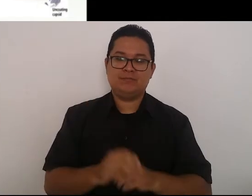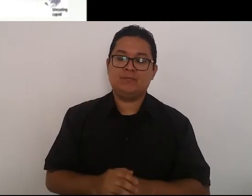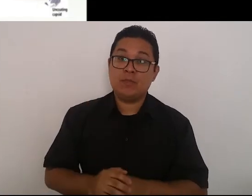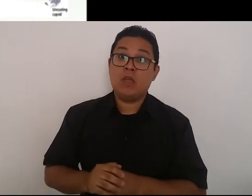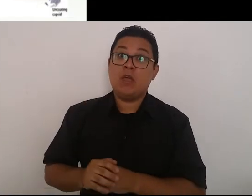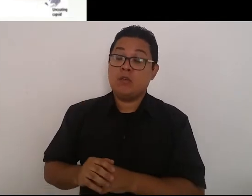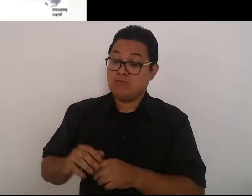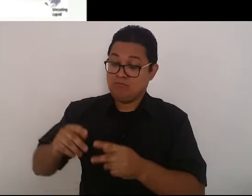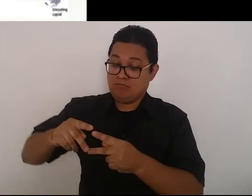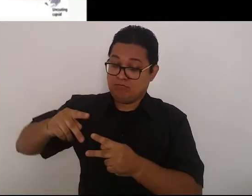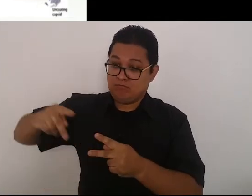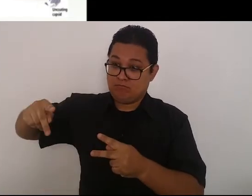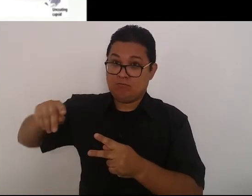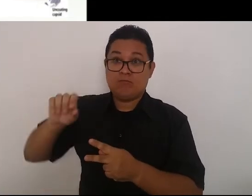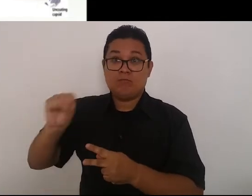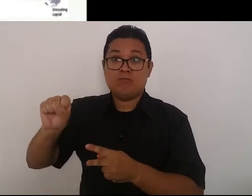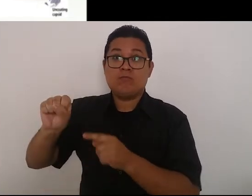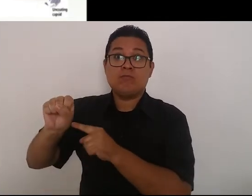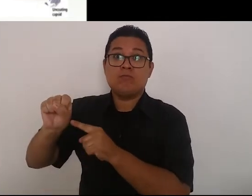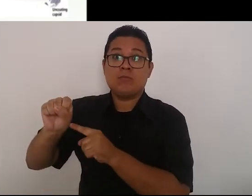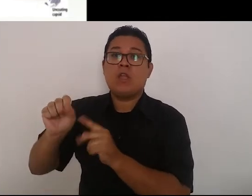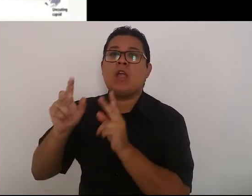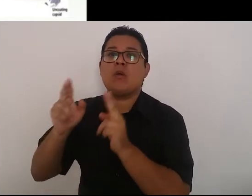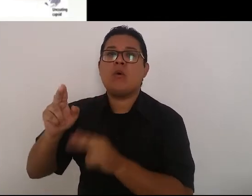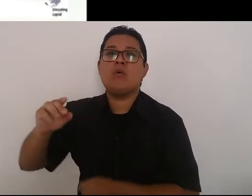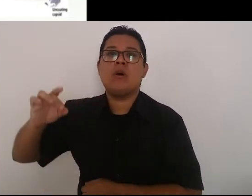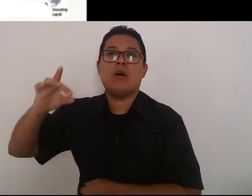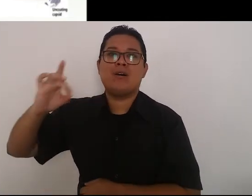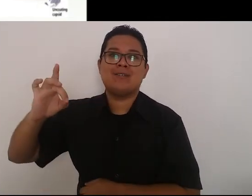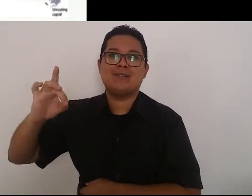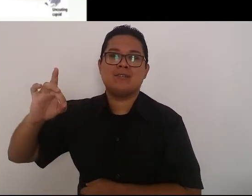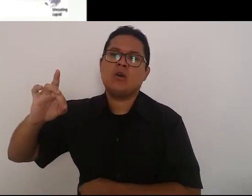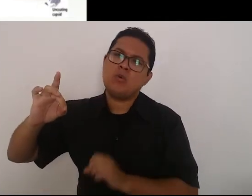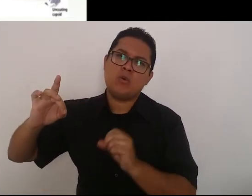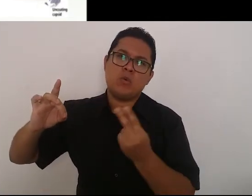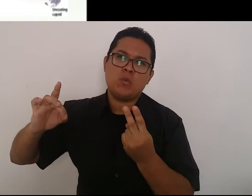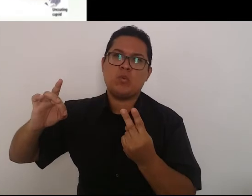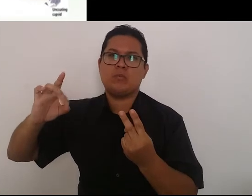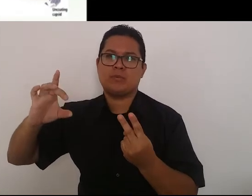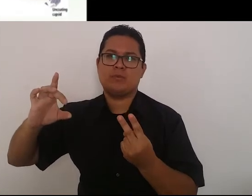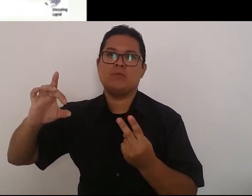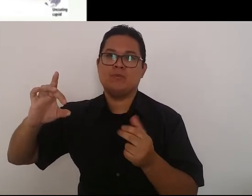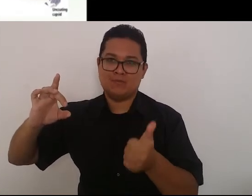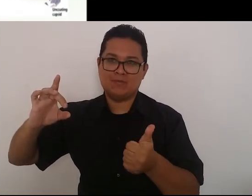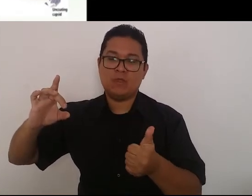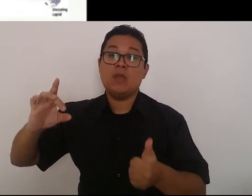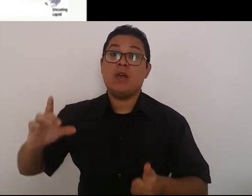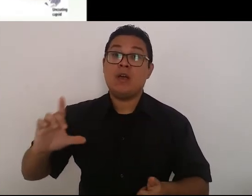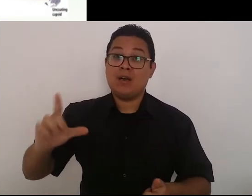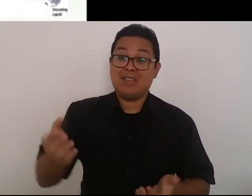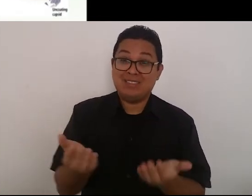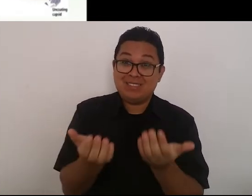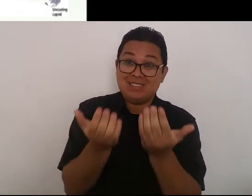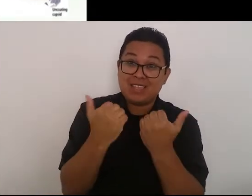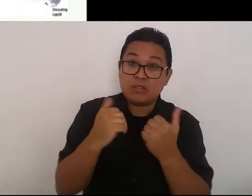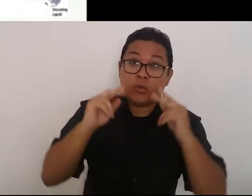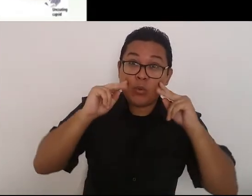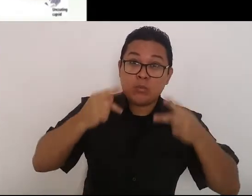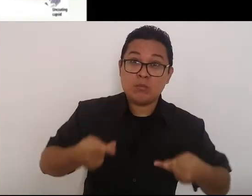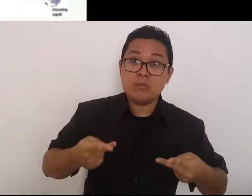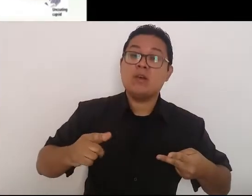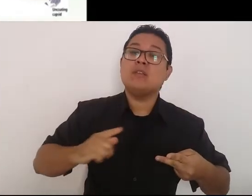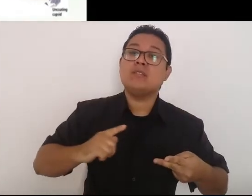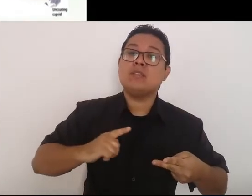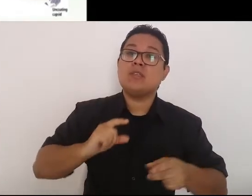certinho em uma enzima, uma proteína que está nas nossas células. Quando